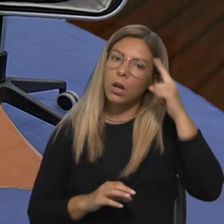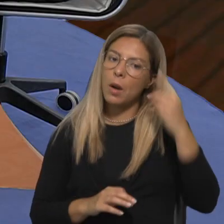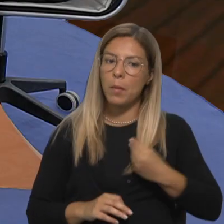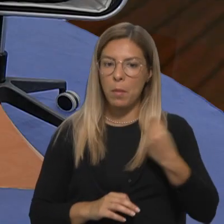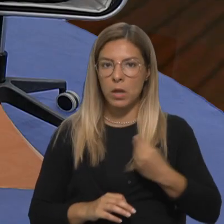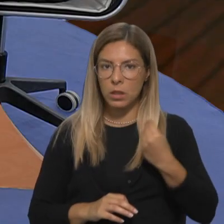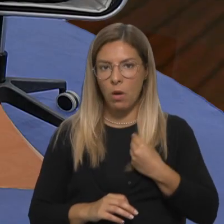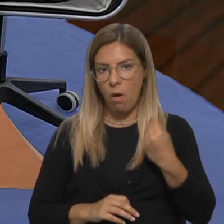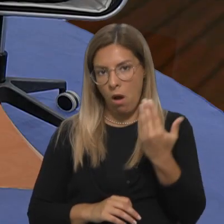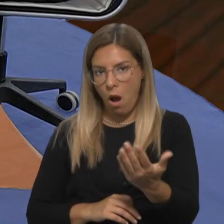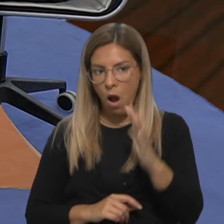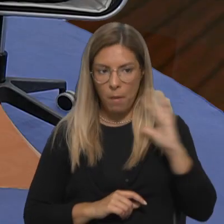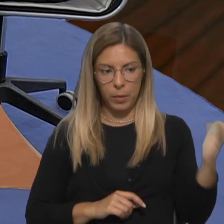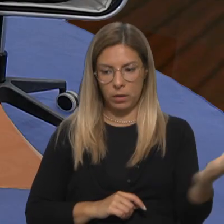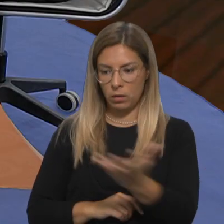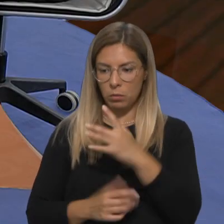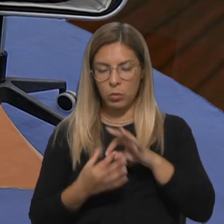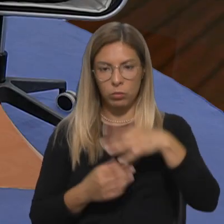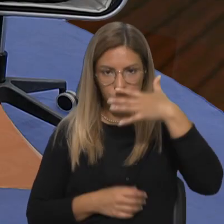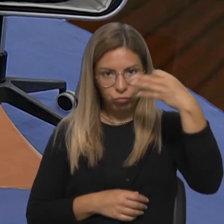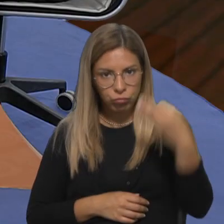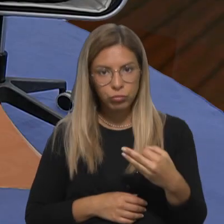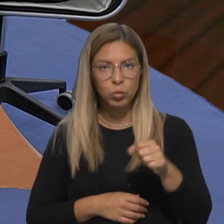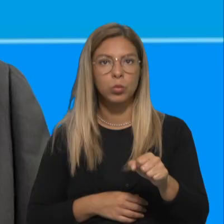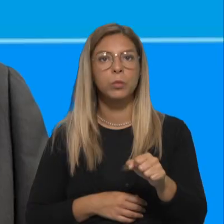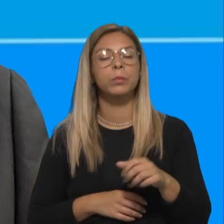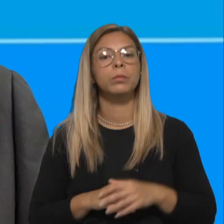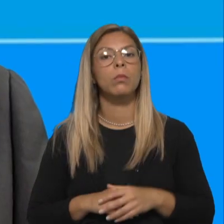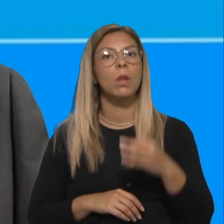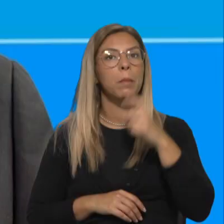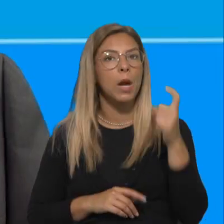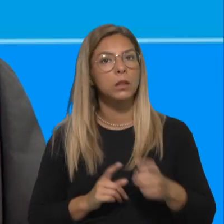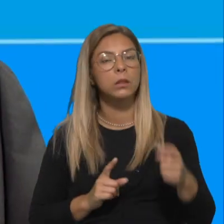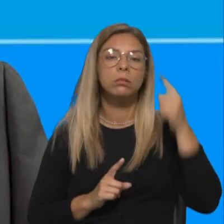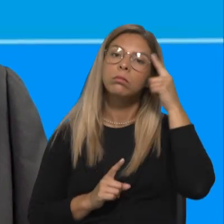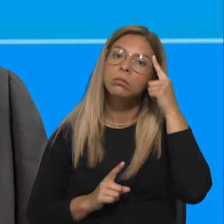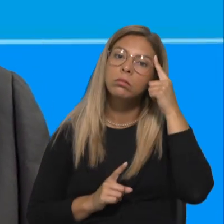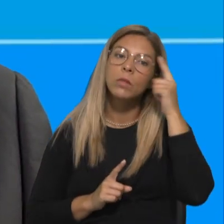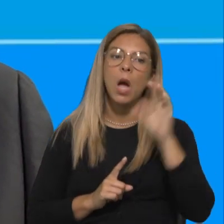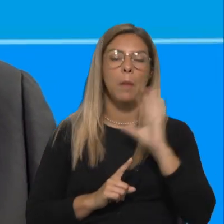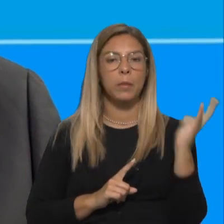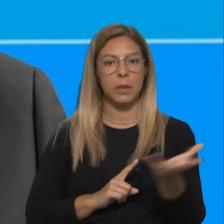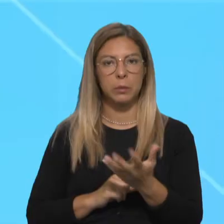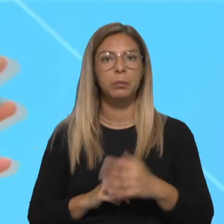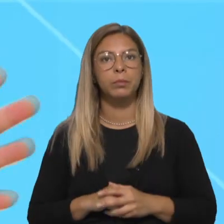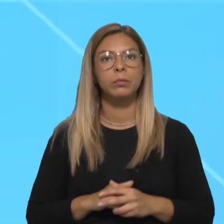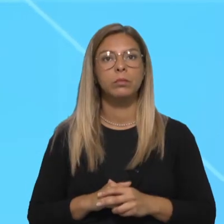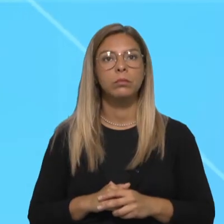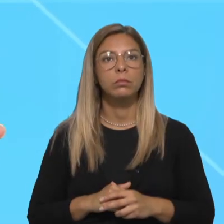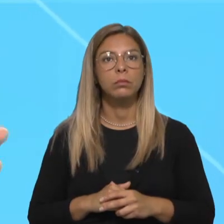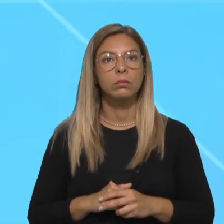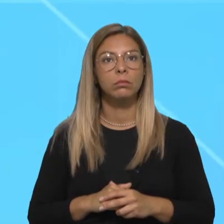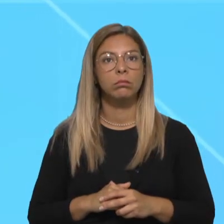que a Igreja nos dá, de justiça social, de paz, preocupações com o ambiente, tudo isso. Tratam-se, de facto,